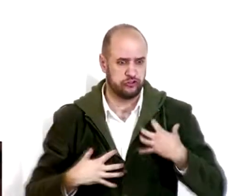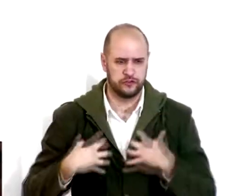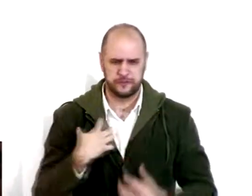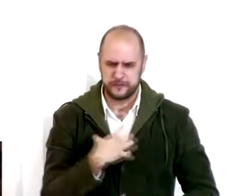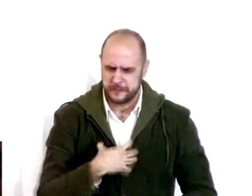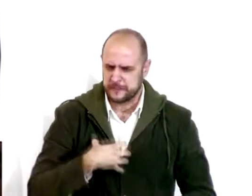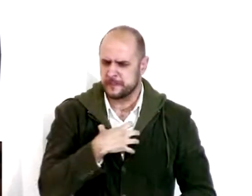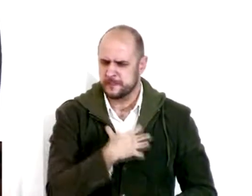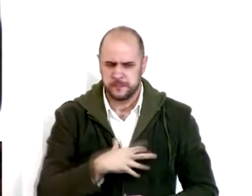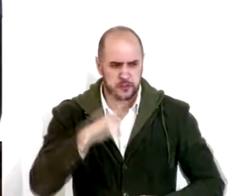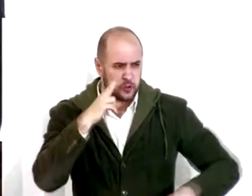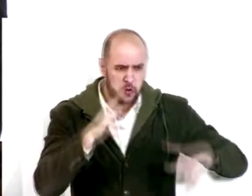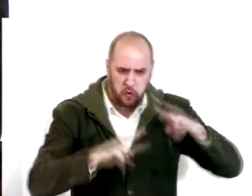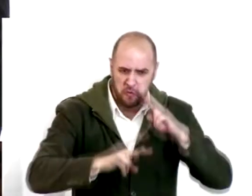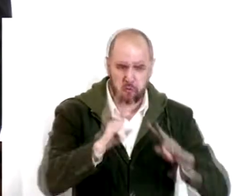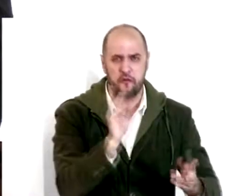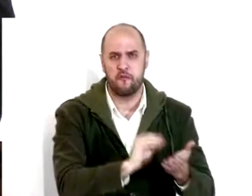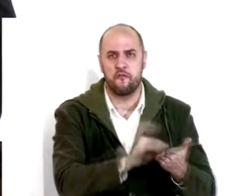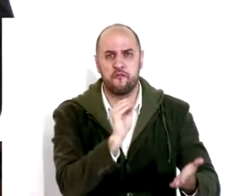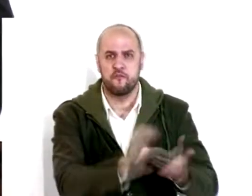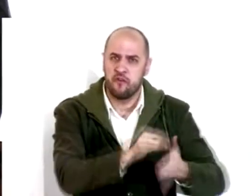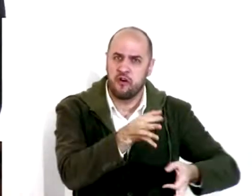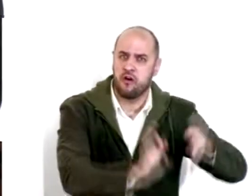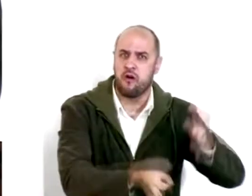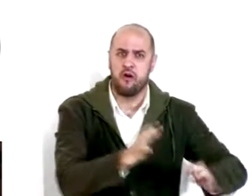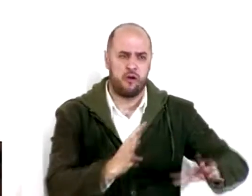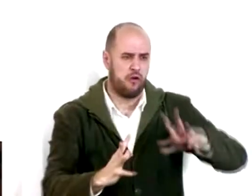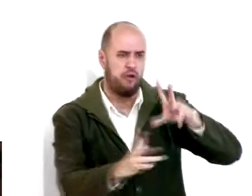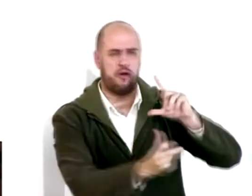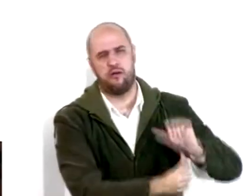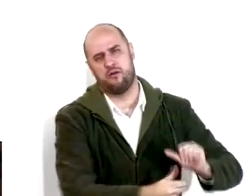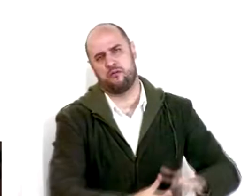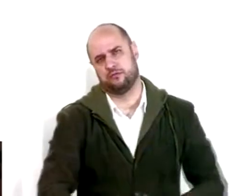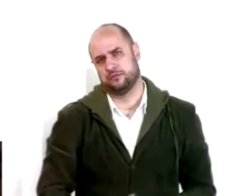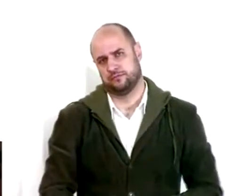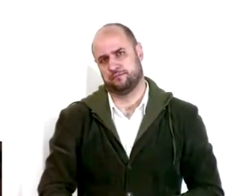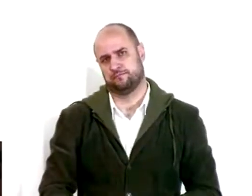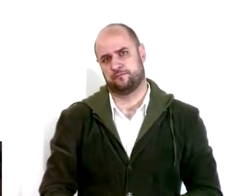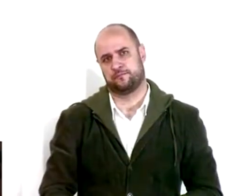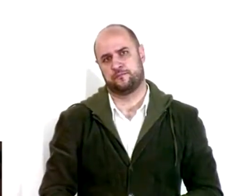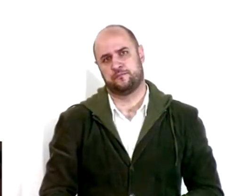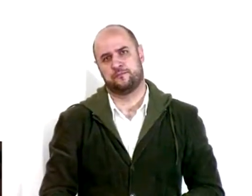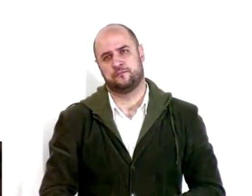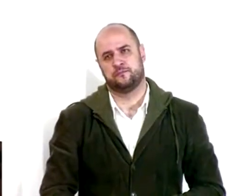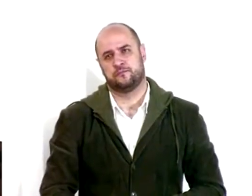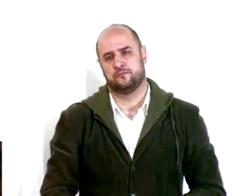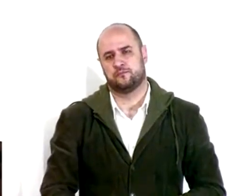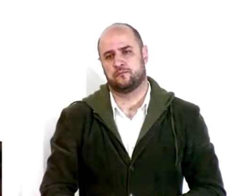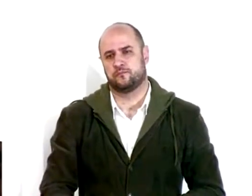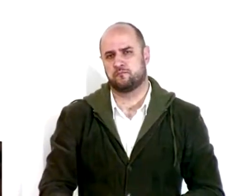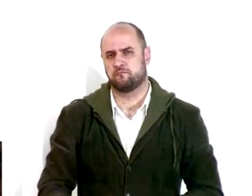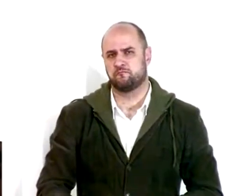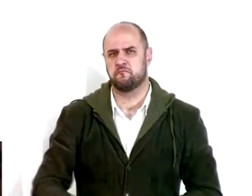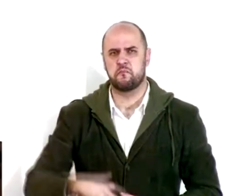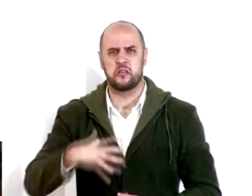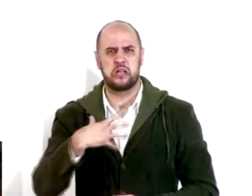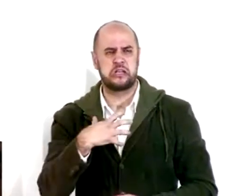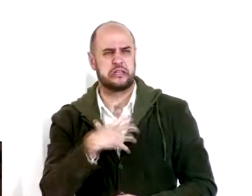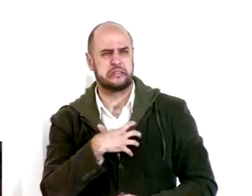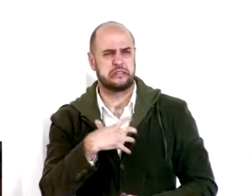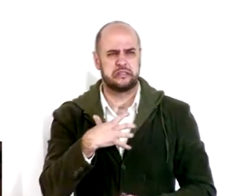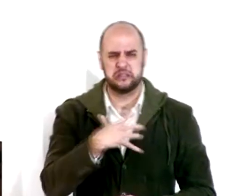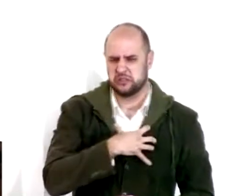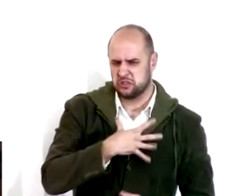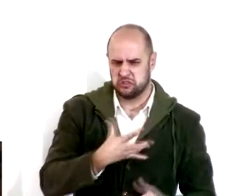angustiado com a injustiça que paira sobre a face da terra, a opressão por